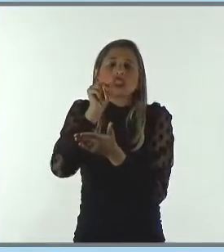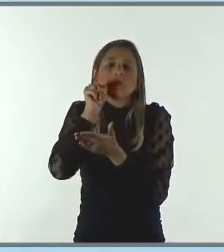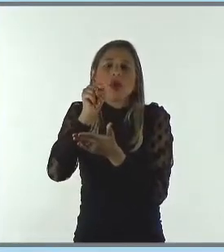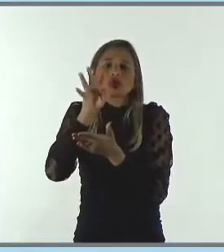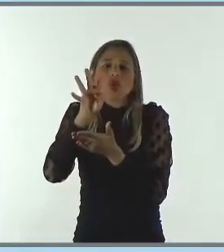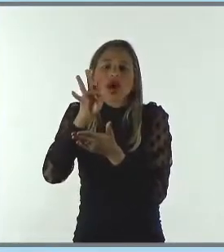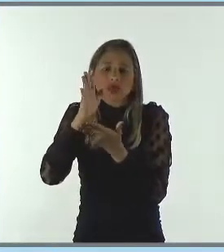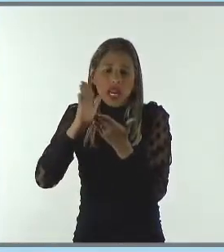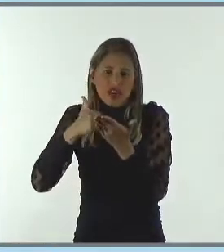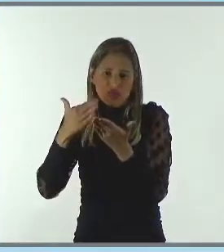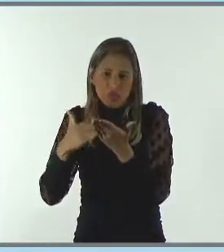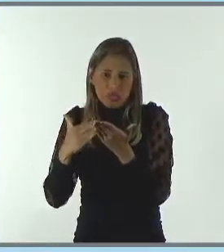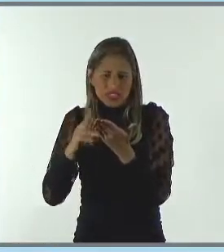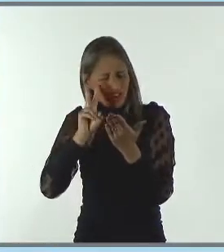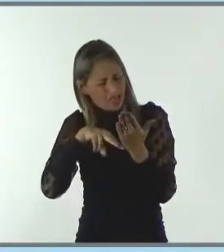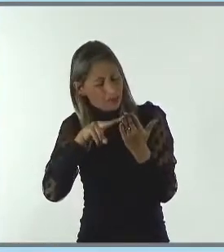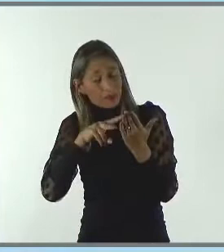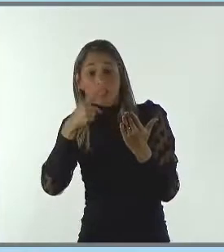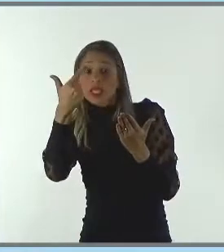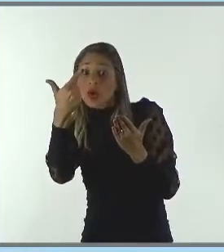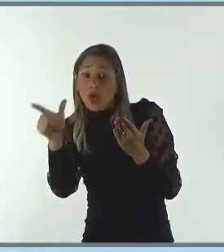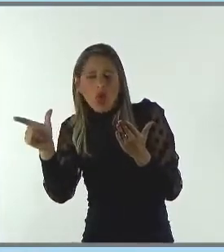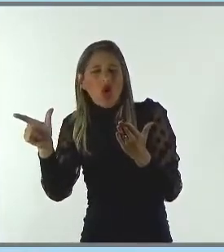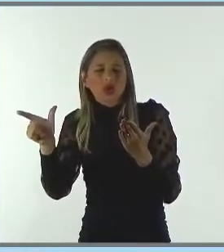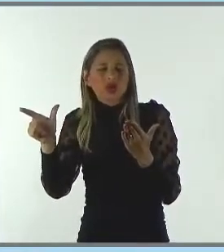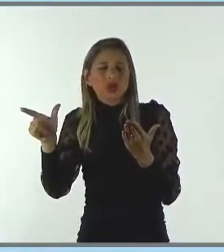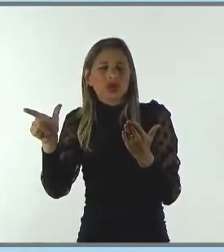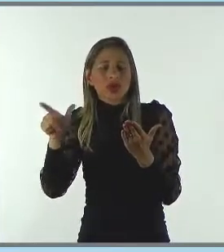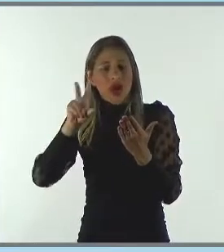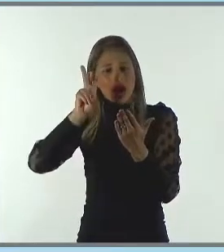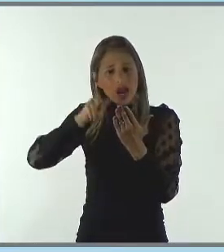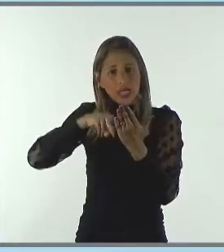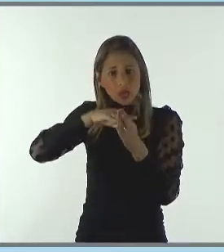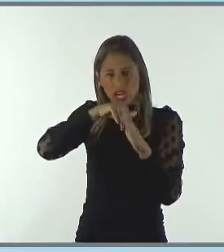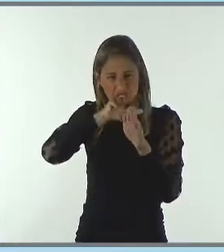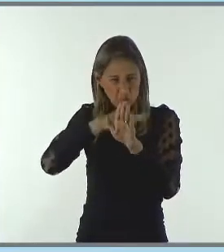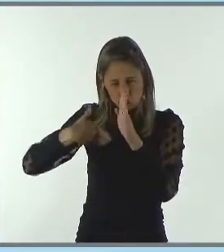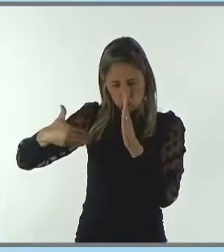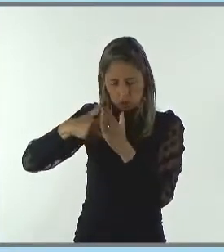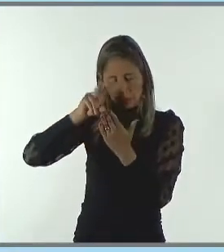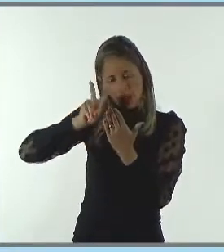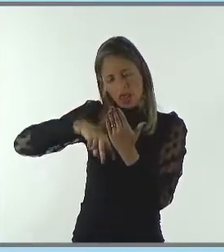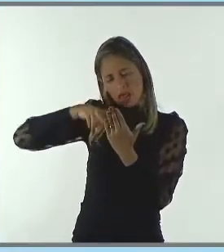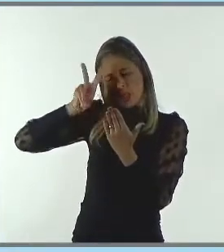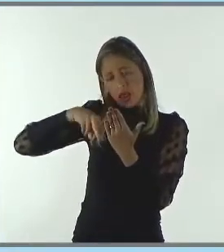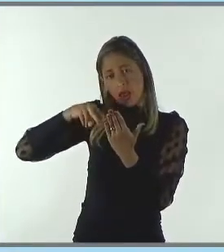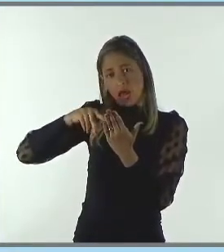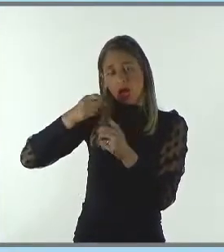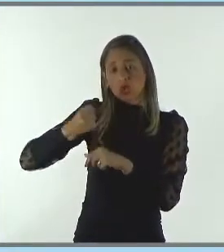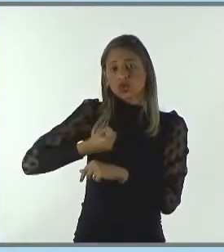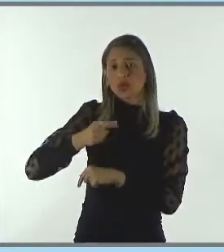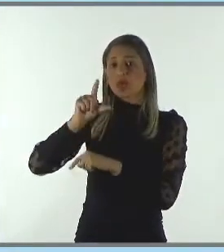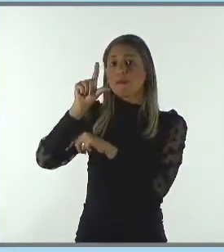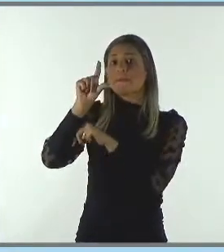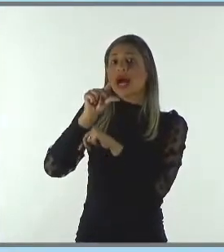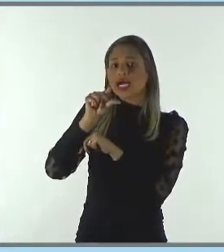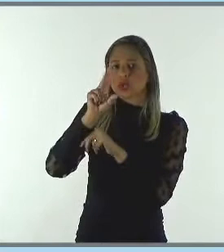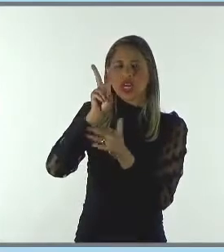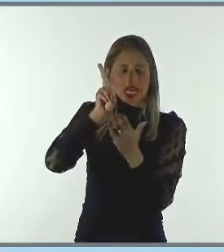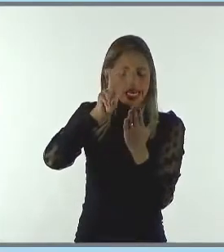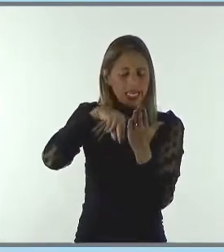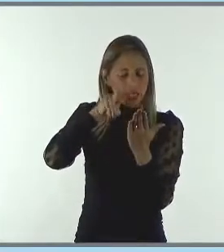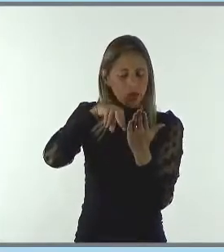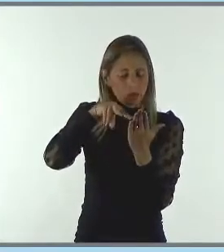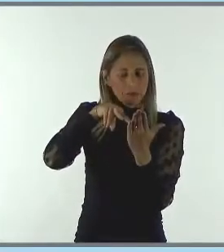livros. O restante, a leitura era completa. Então, um número baixo de livros lidos